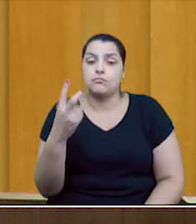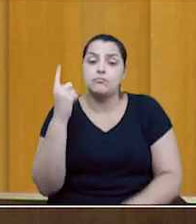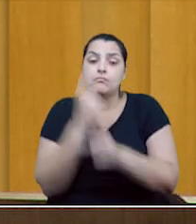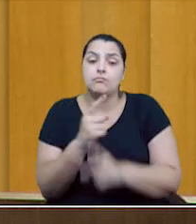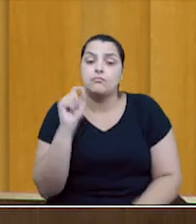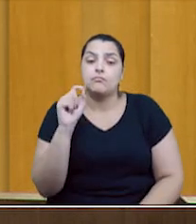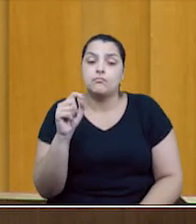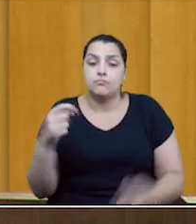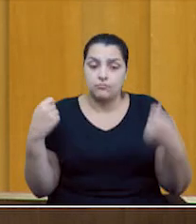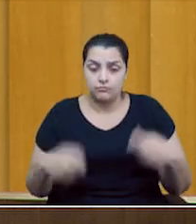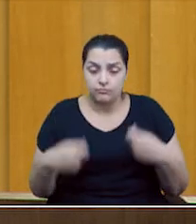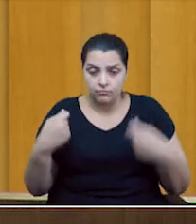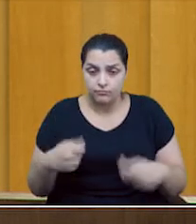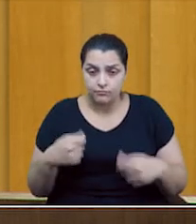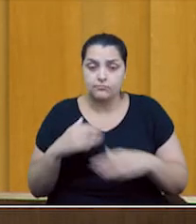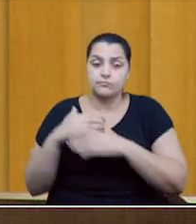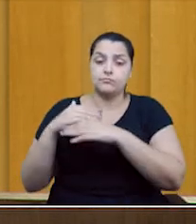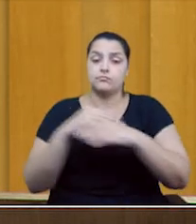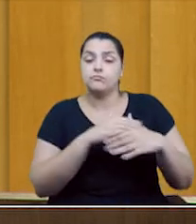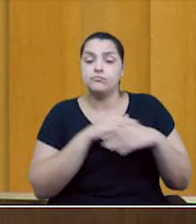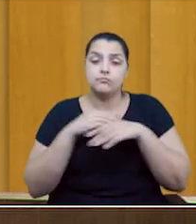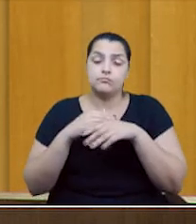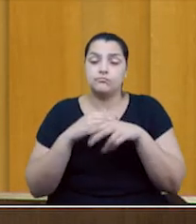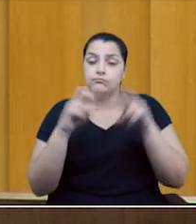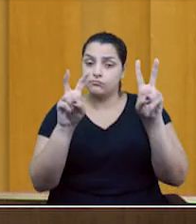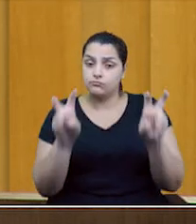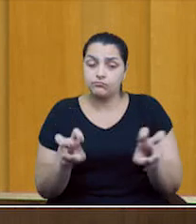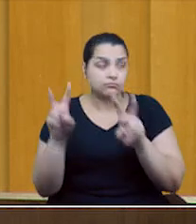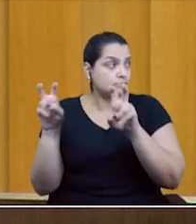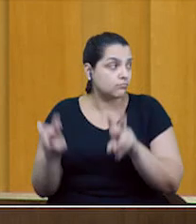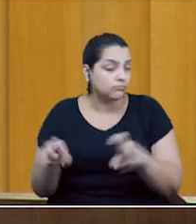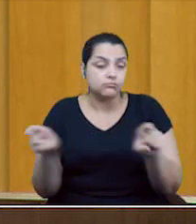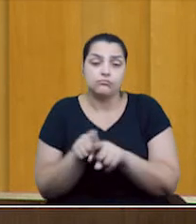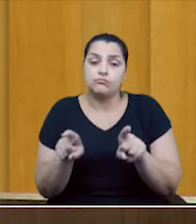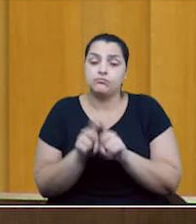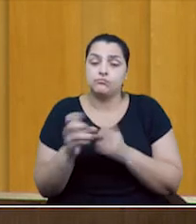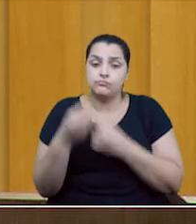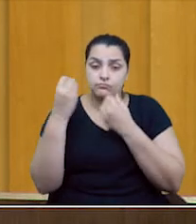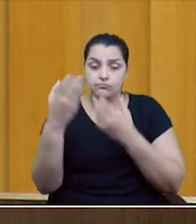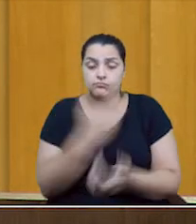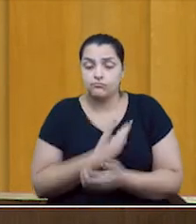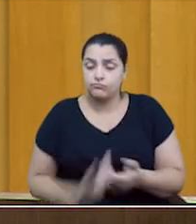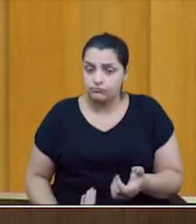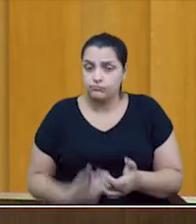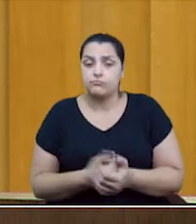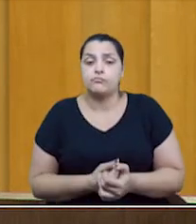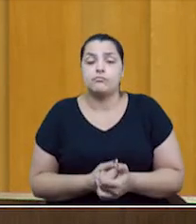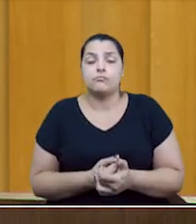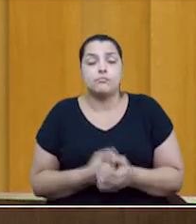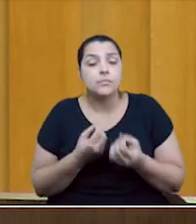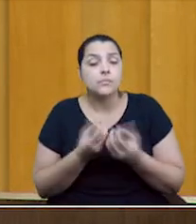necessidade de padronização de aspectos semânticos e de acesso às informações públicas, de modo a facilitar